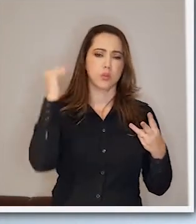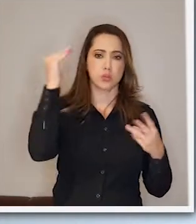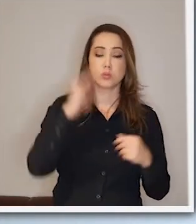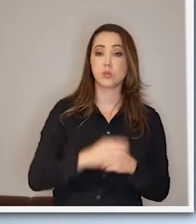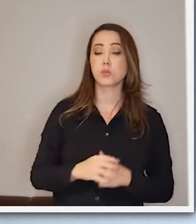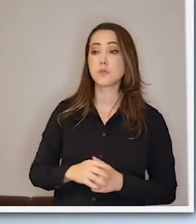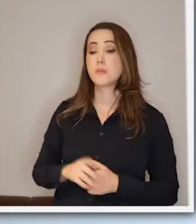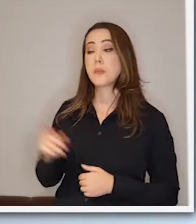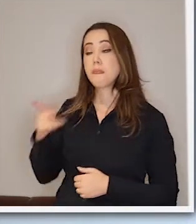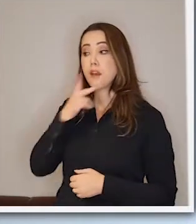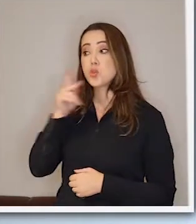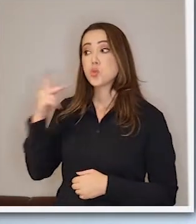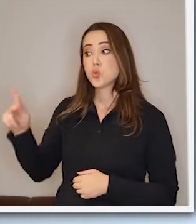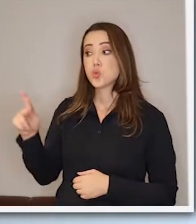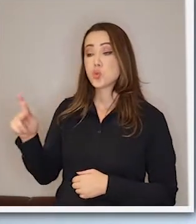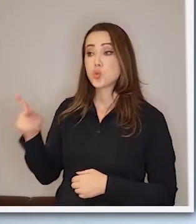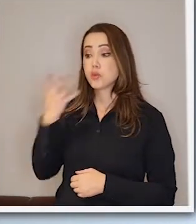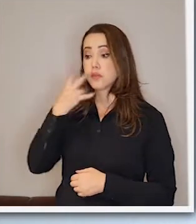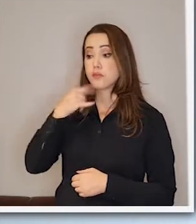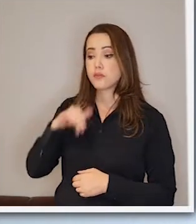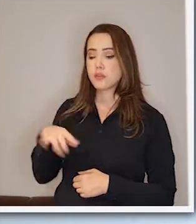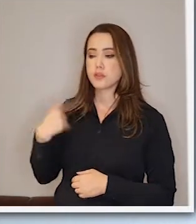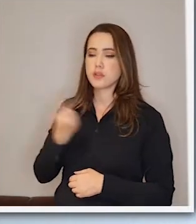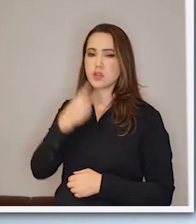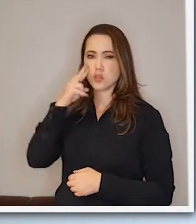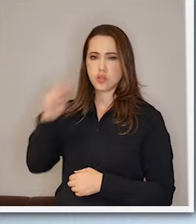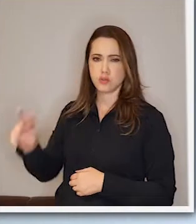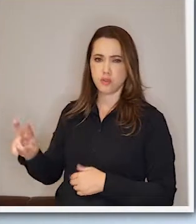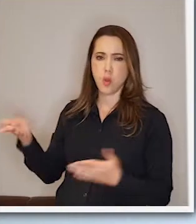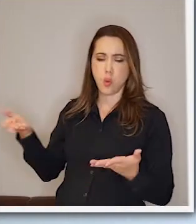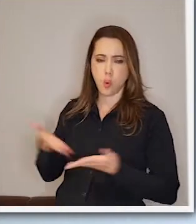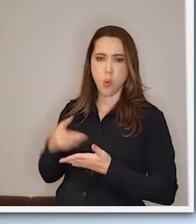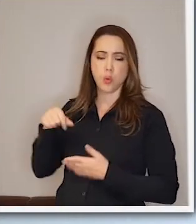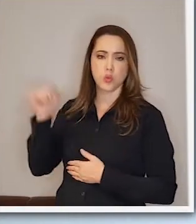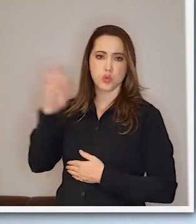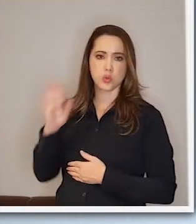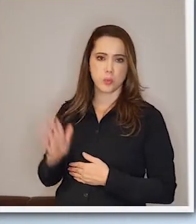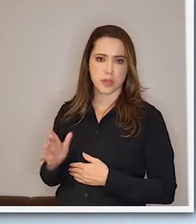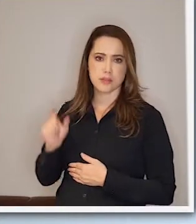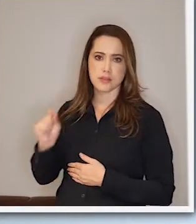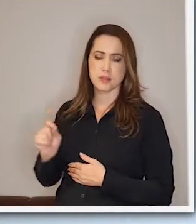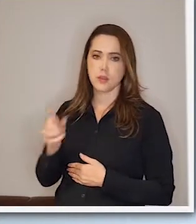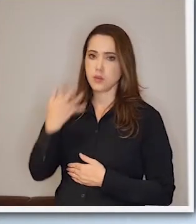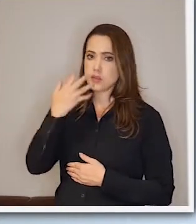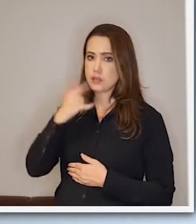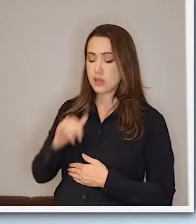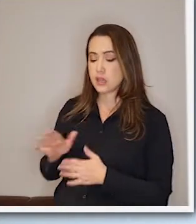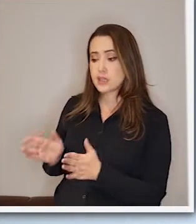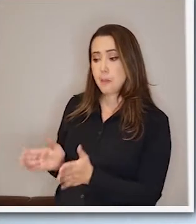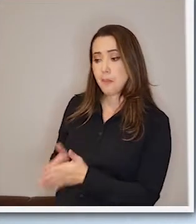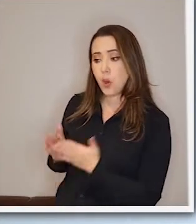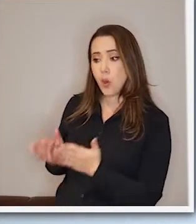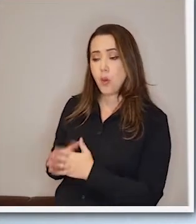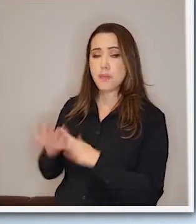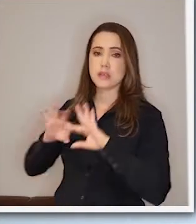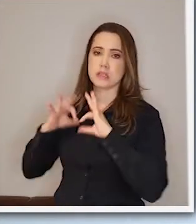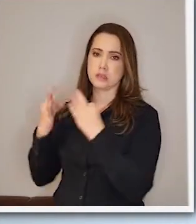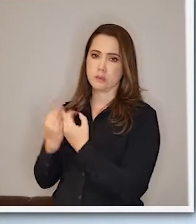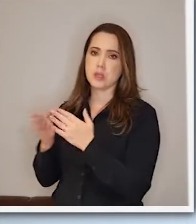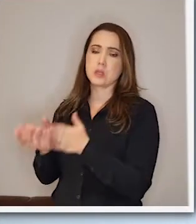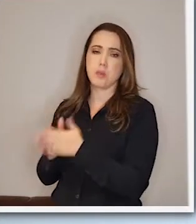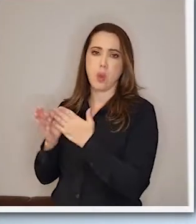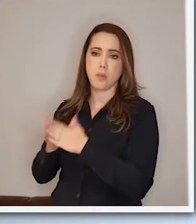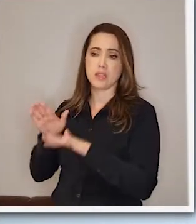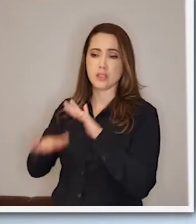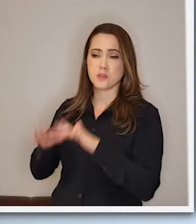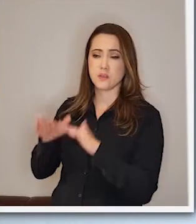da sua infância, a gente vê muito hoje no Brasil as crianças na pobreza, né, as famílias mais